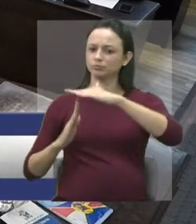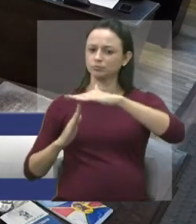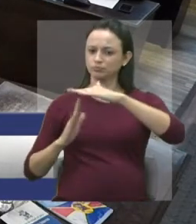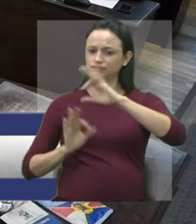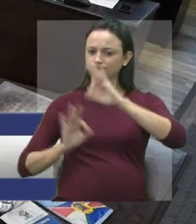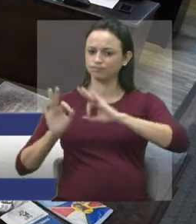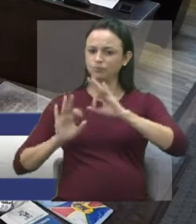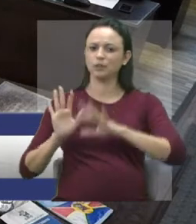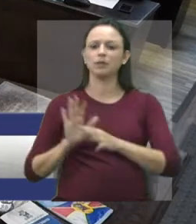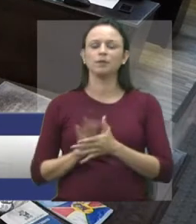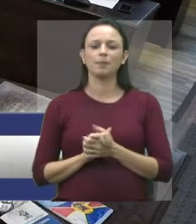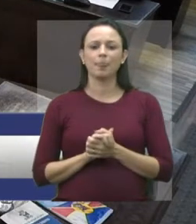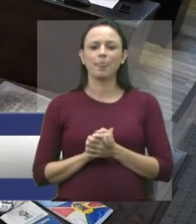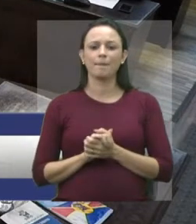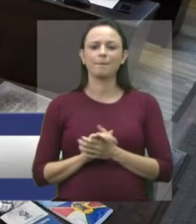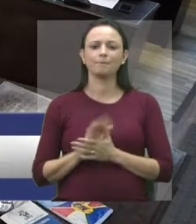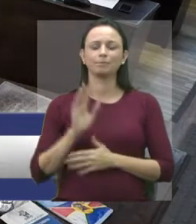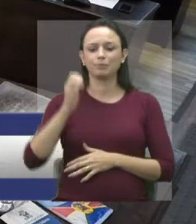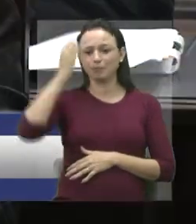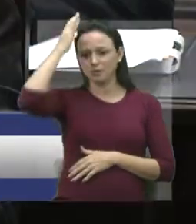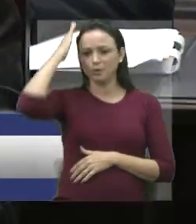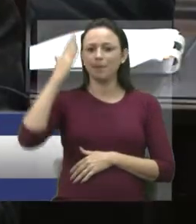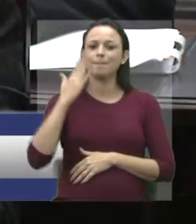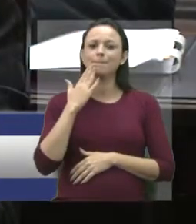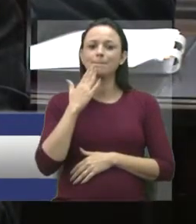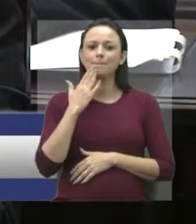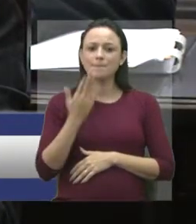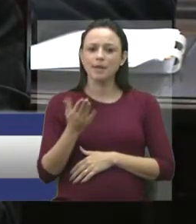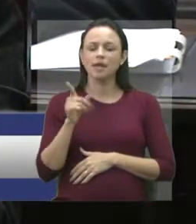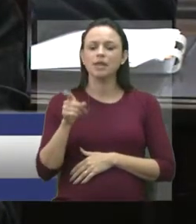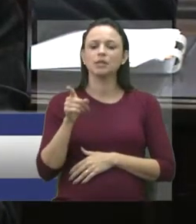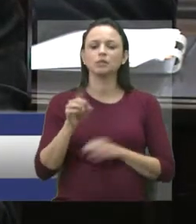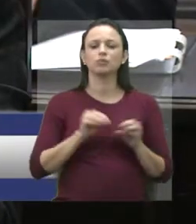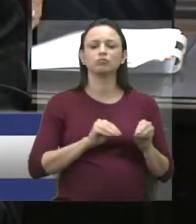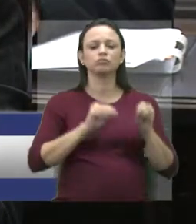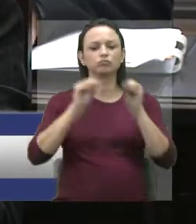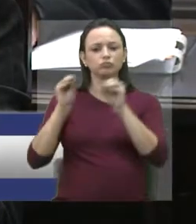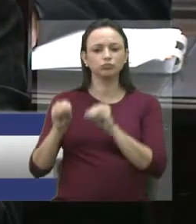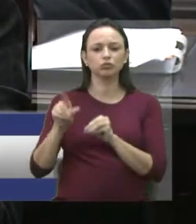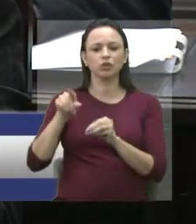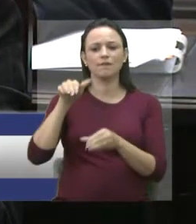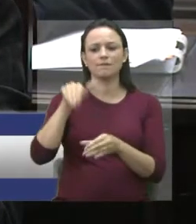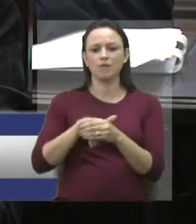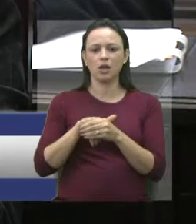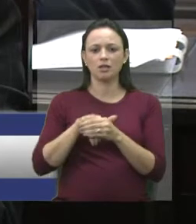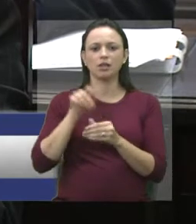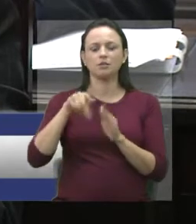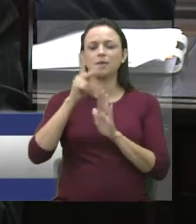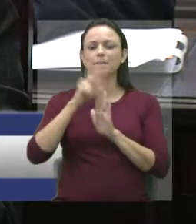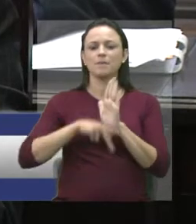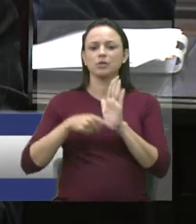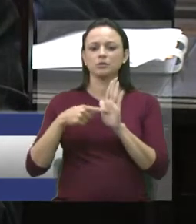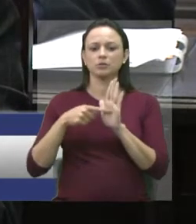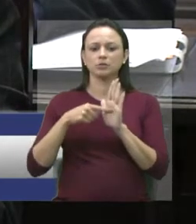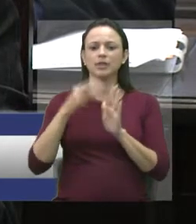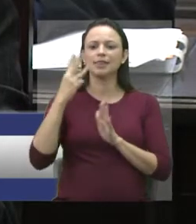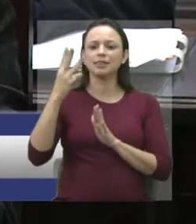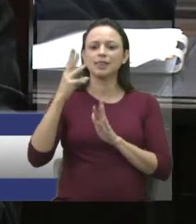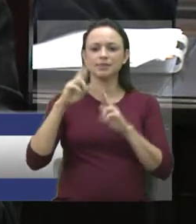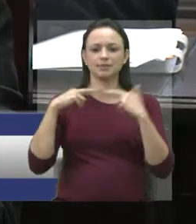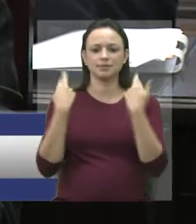Eu peço, por gentileza, adiamento da votação desse projeto para